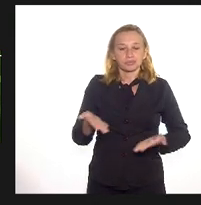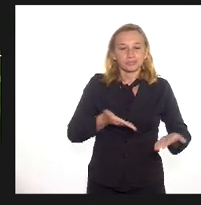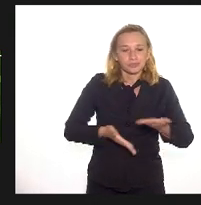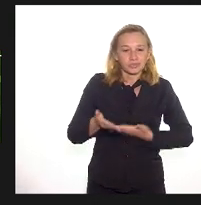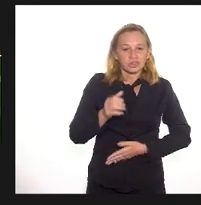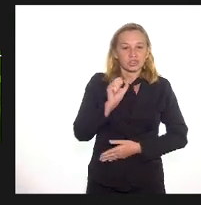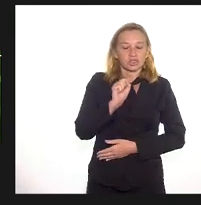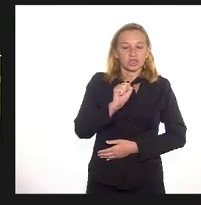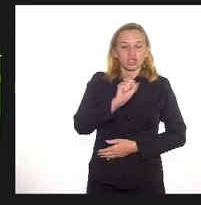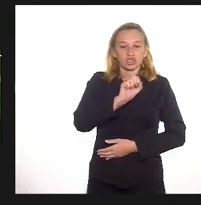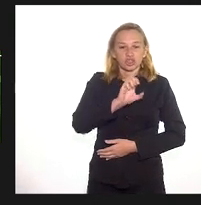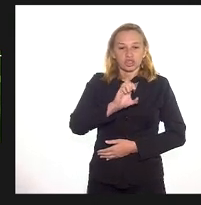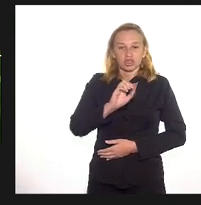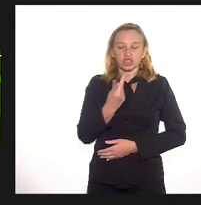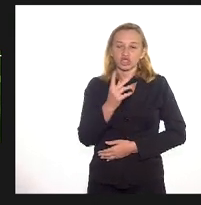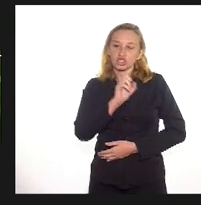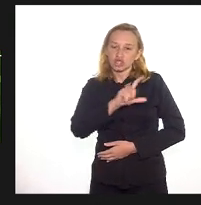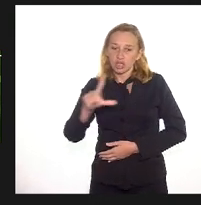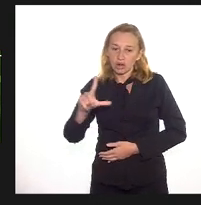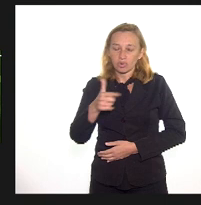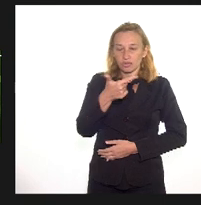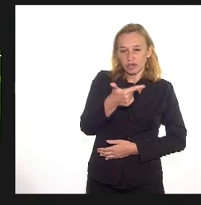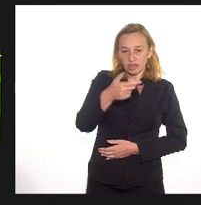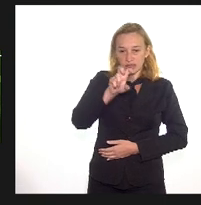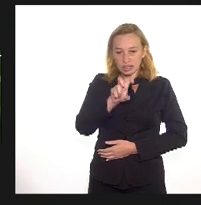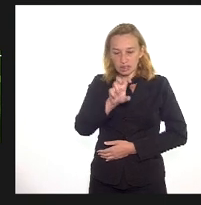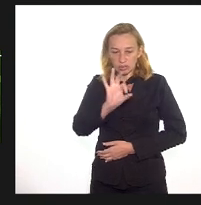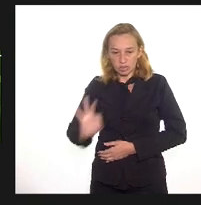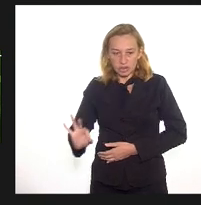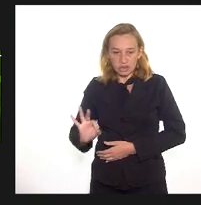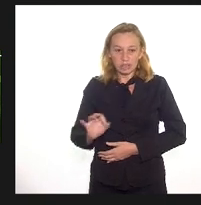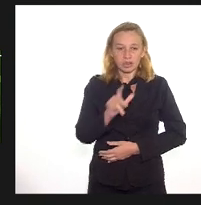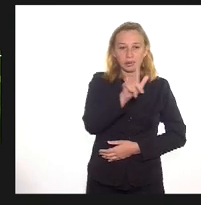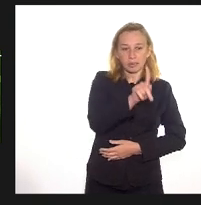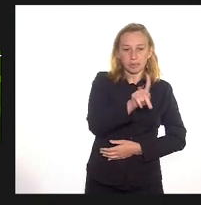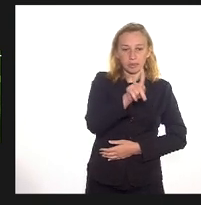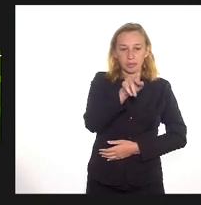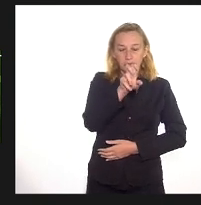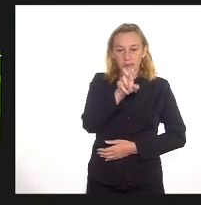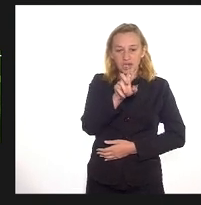Shell, em 25%, e parceiro Petrogal, em 10%.